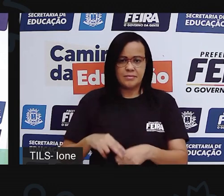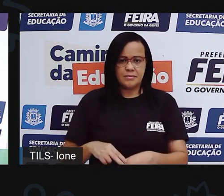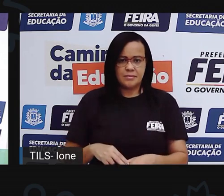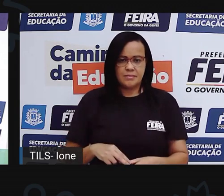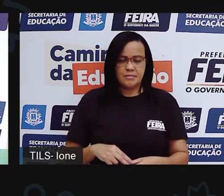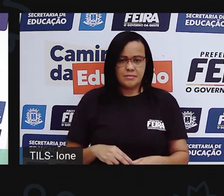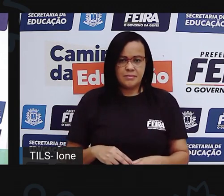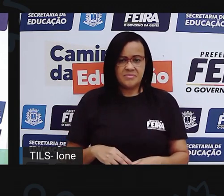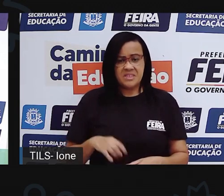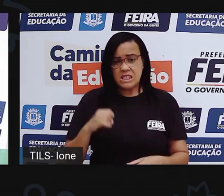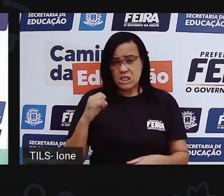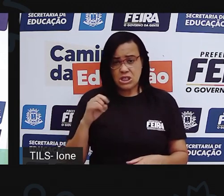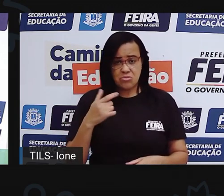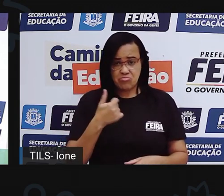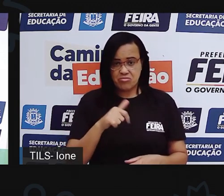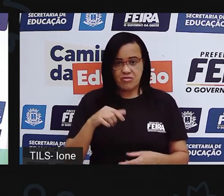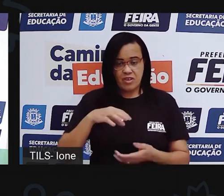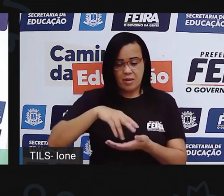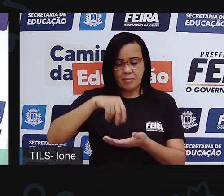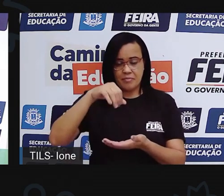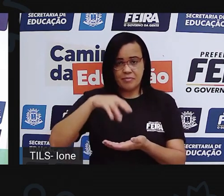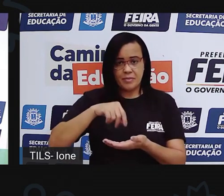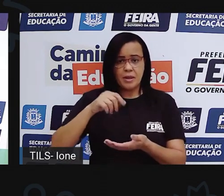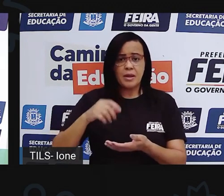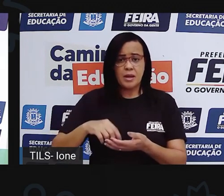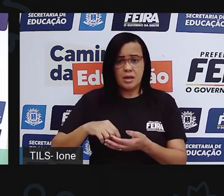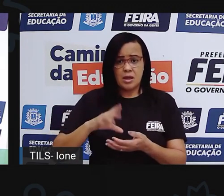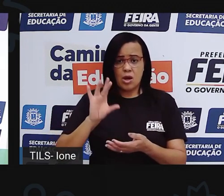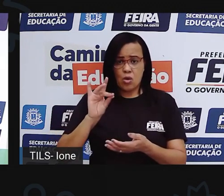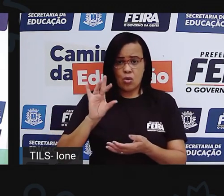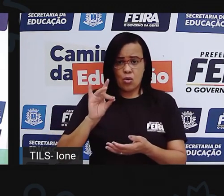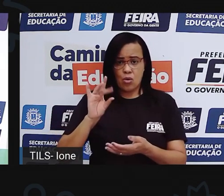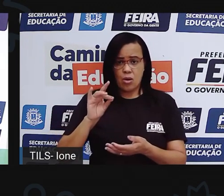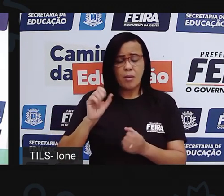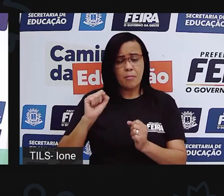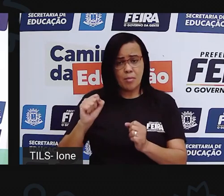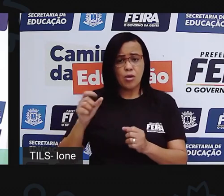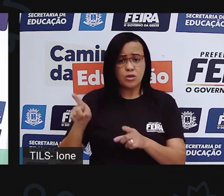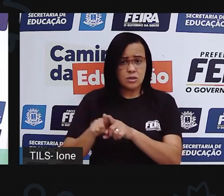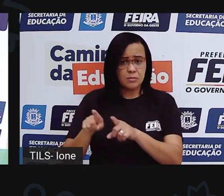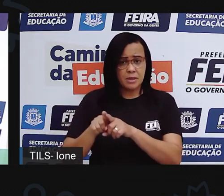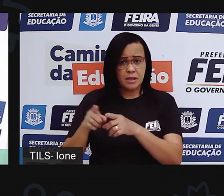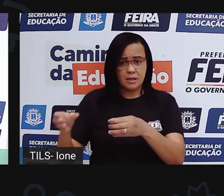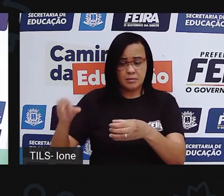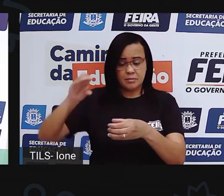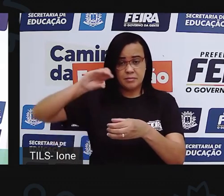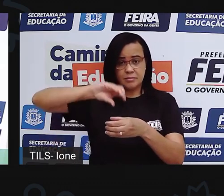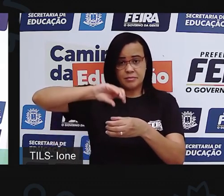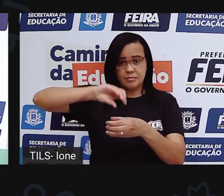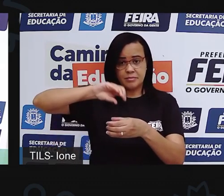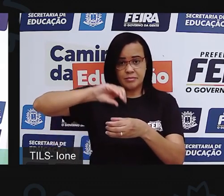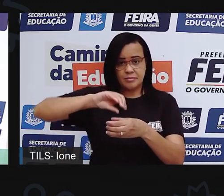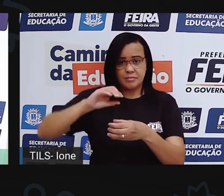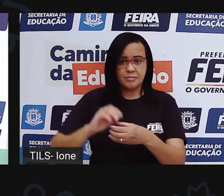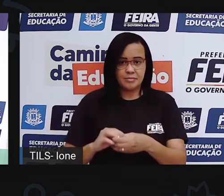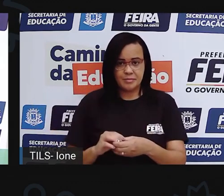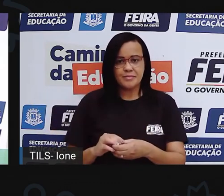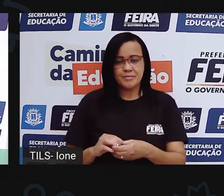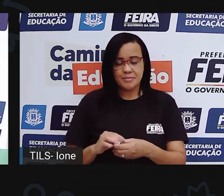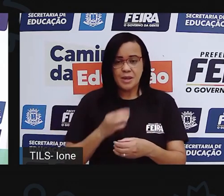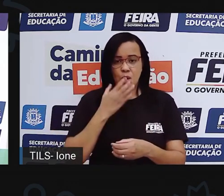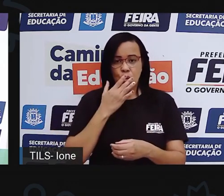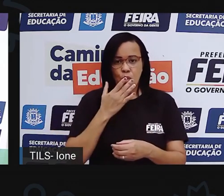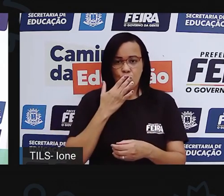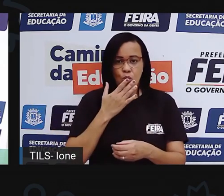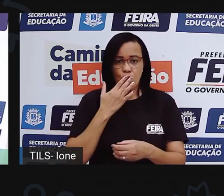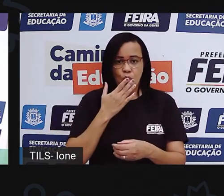Se você não tiver o glitter, tiver a cola glitter, pode colocar. Aí nesse momento aqui você também coloca o corante, né? Se você